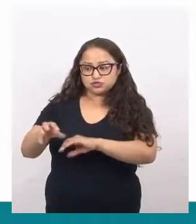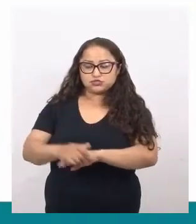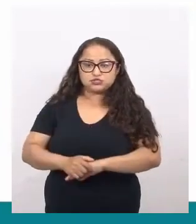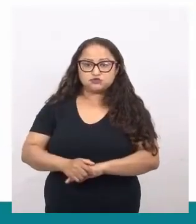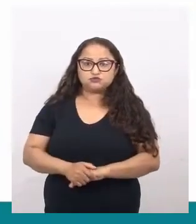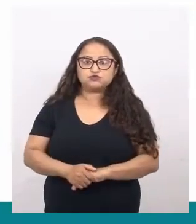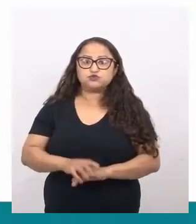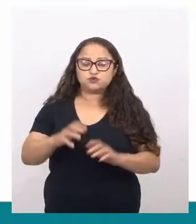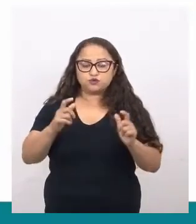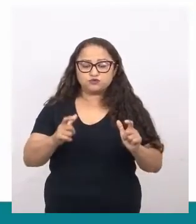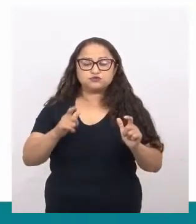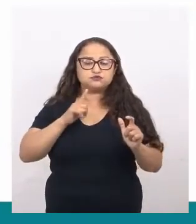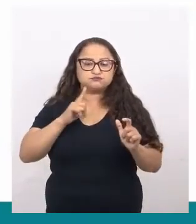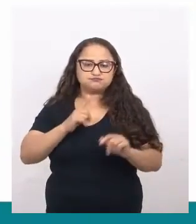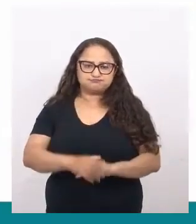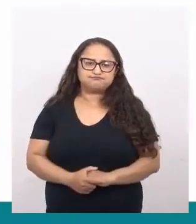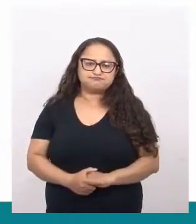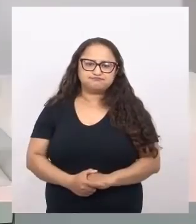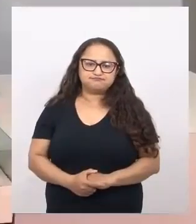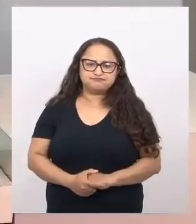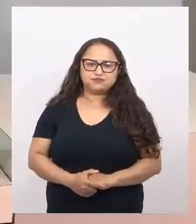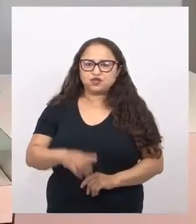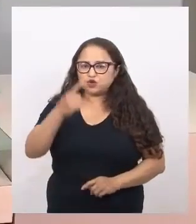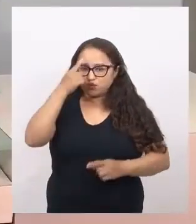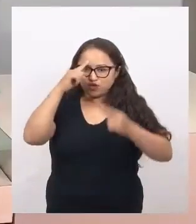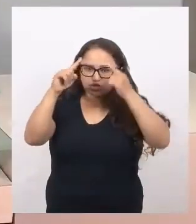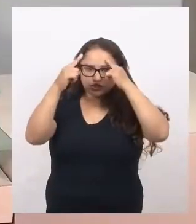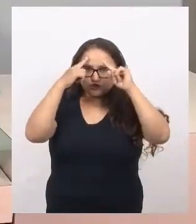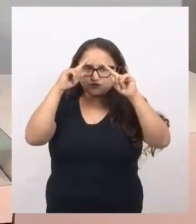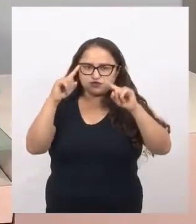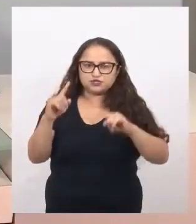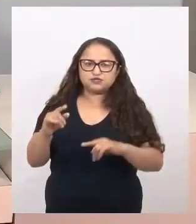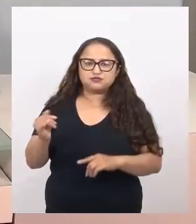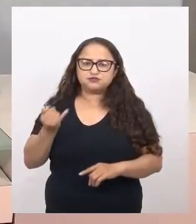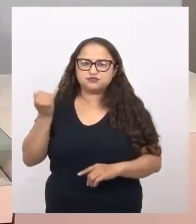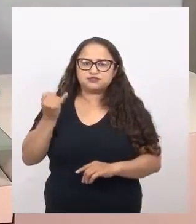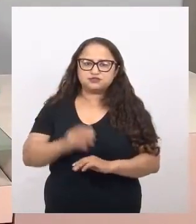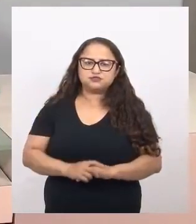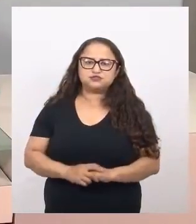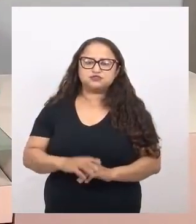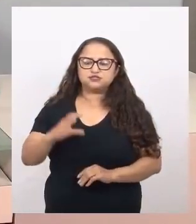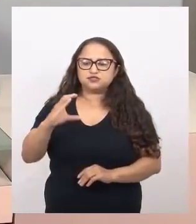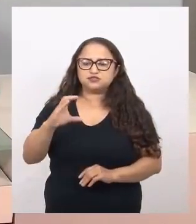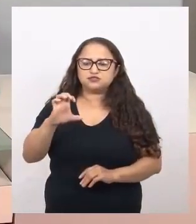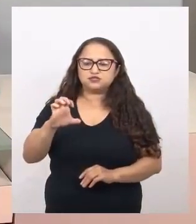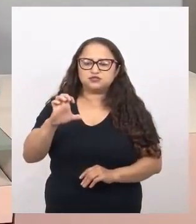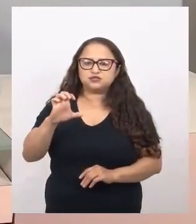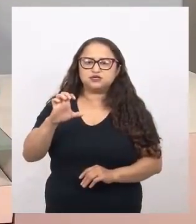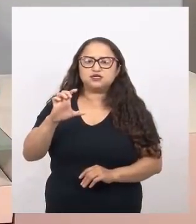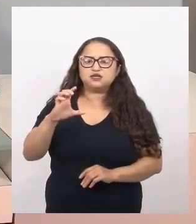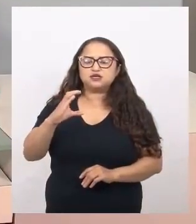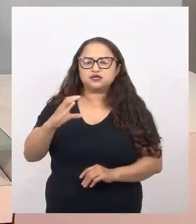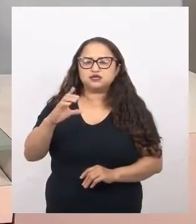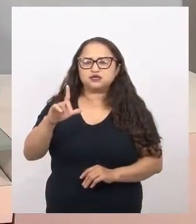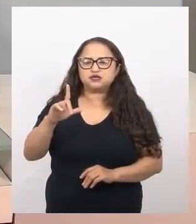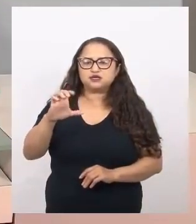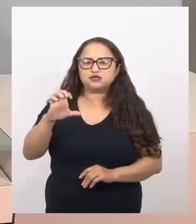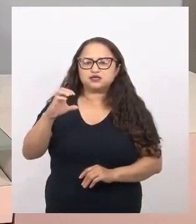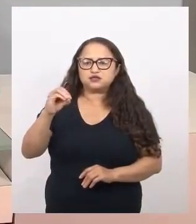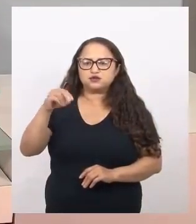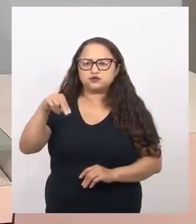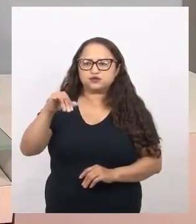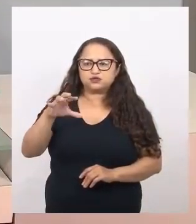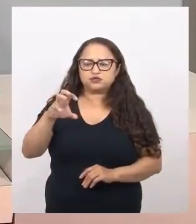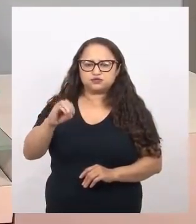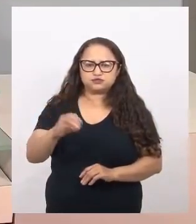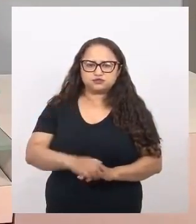atuar. Chegou uma dúvida bem interessante de Cleonice, que eu acho que é GOI, que fala assim: o professor